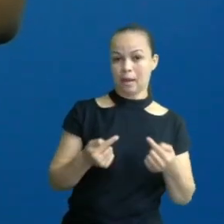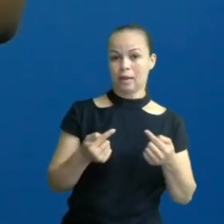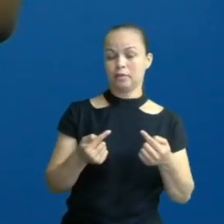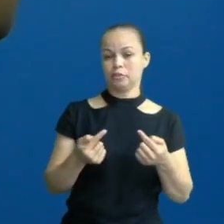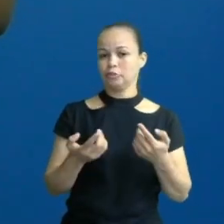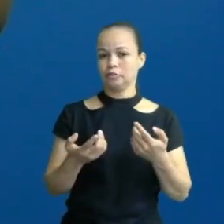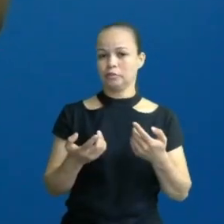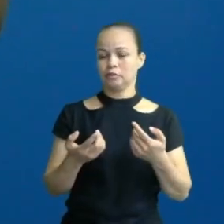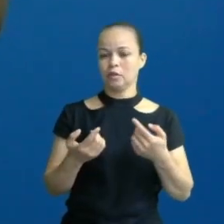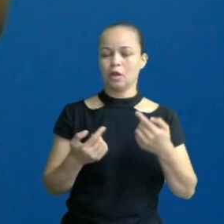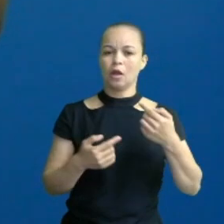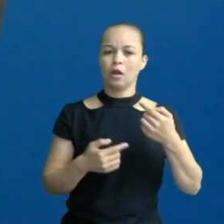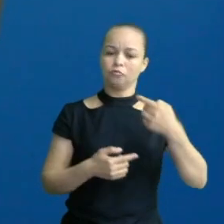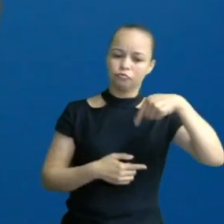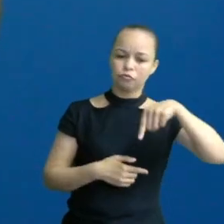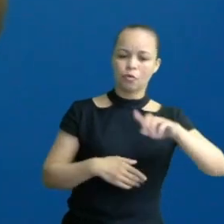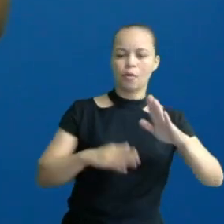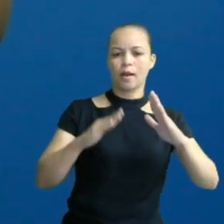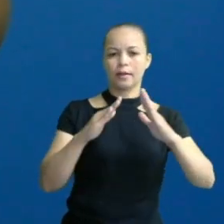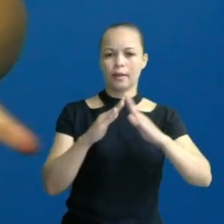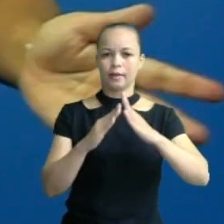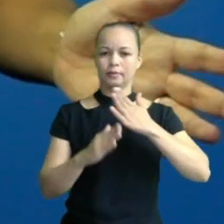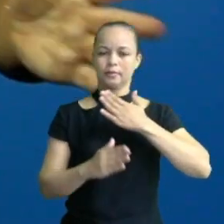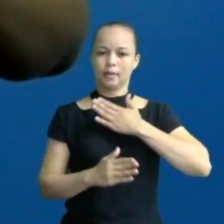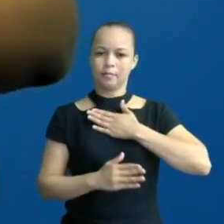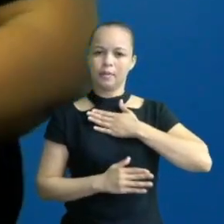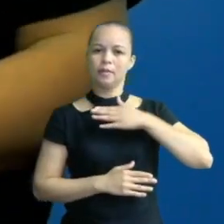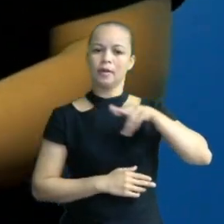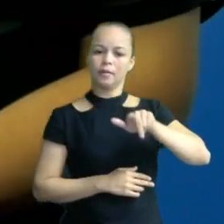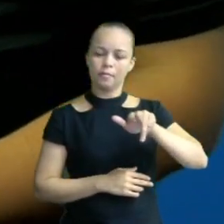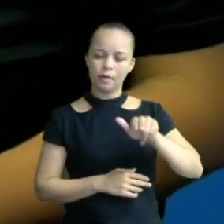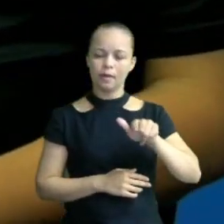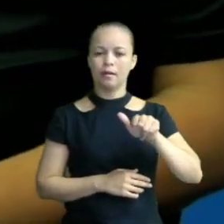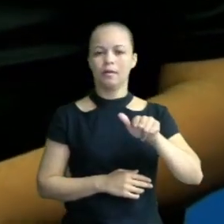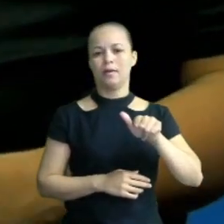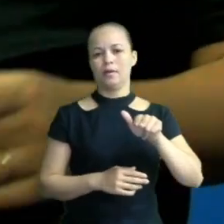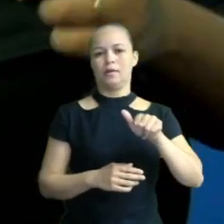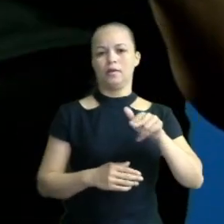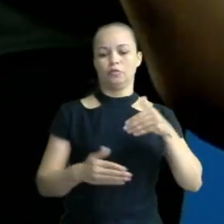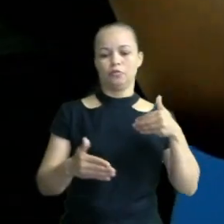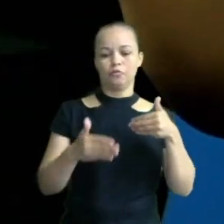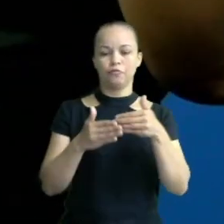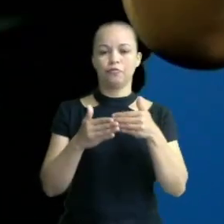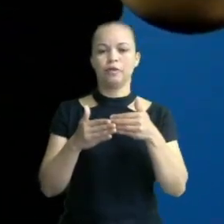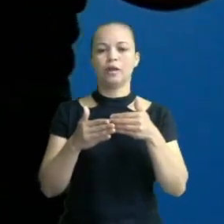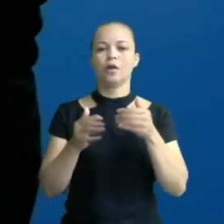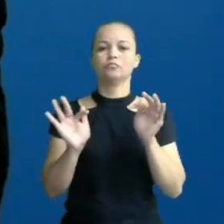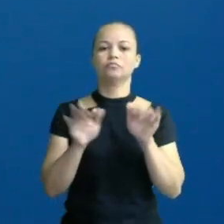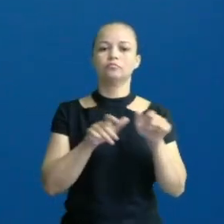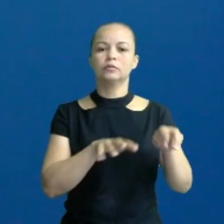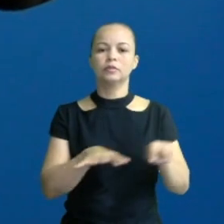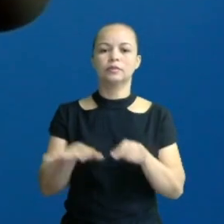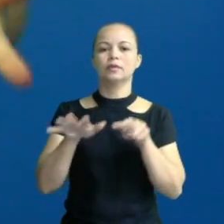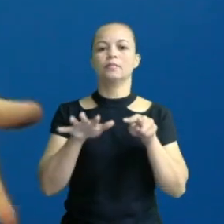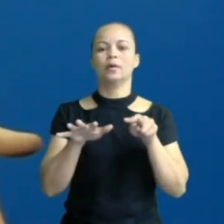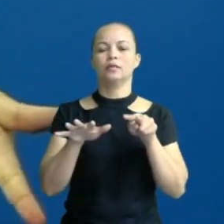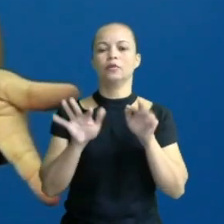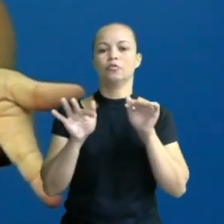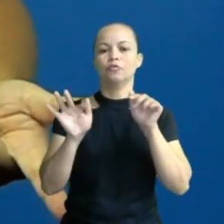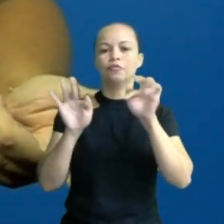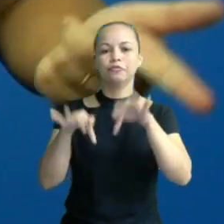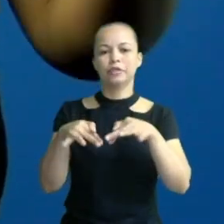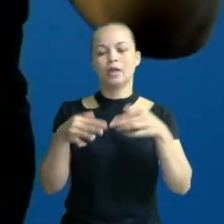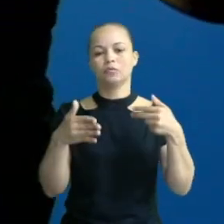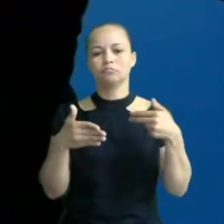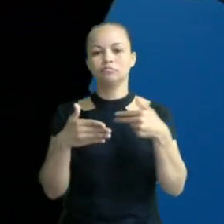eu disser, vou à casa de minha irmã no próximo fim de semana. Aqui eu estou qualificando a